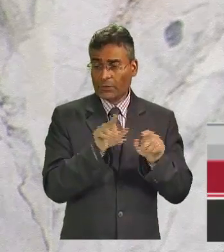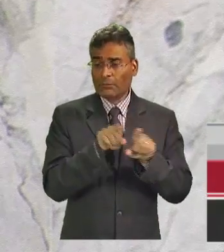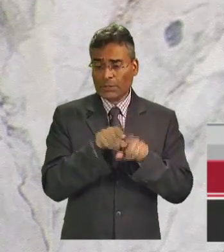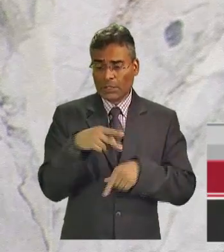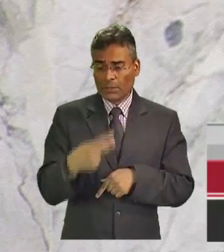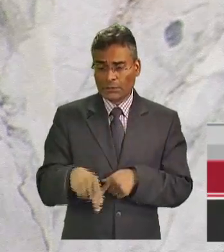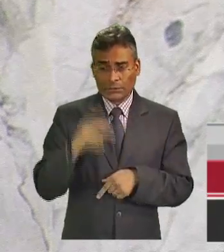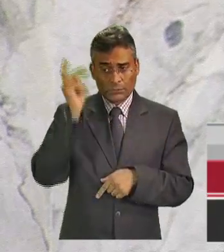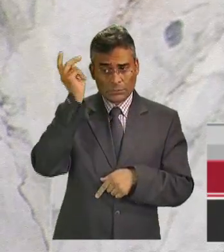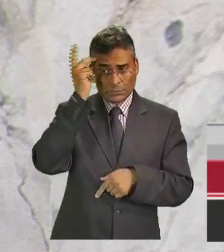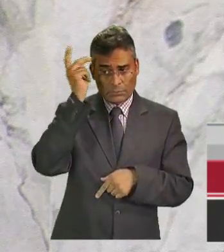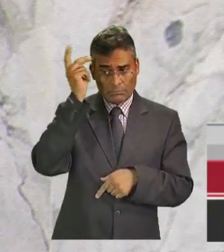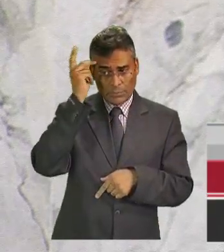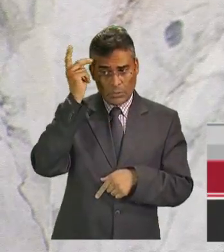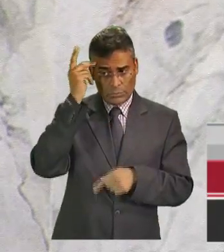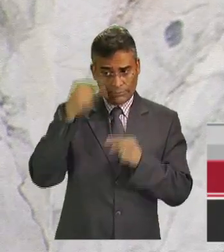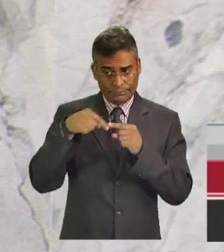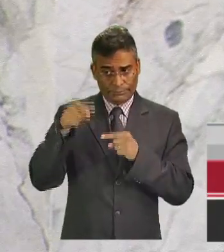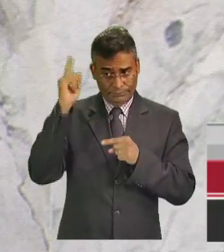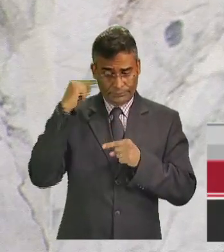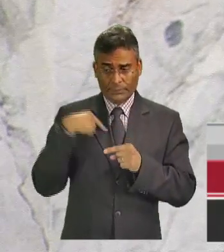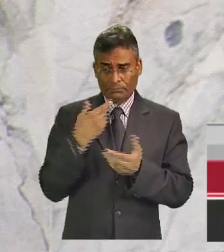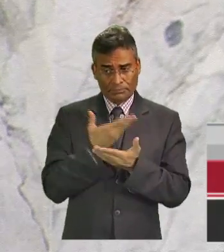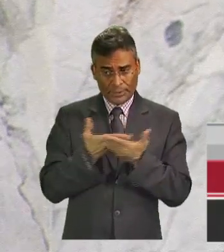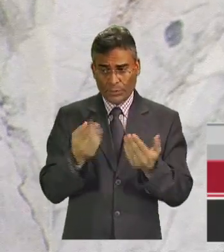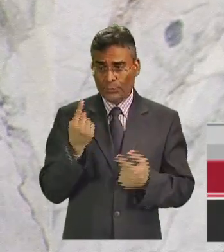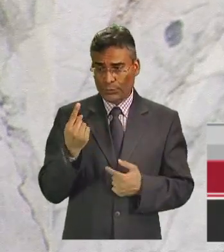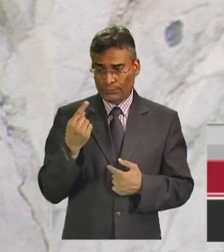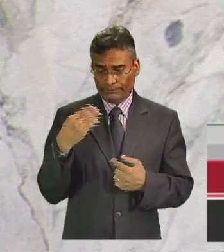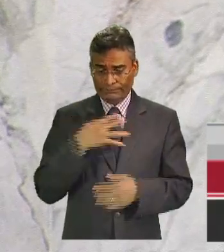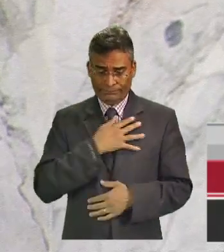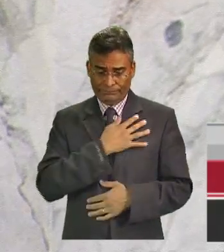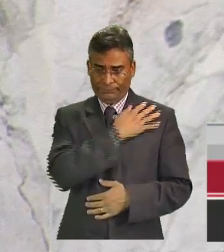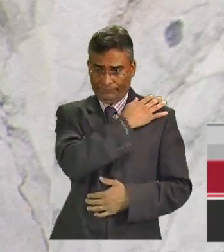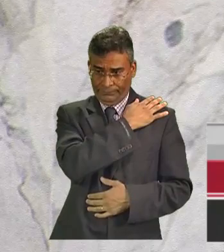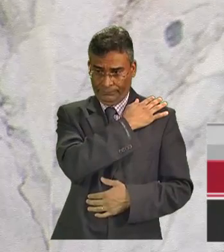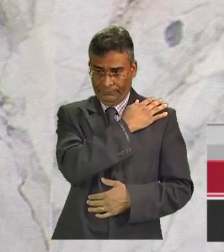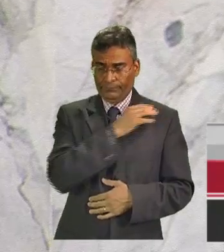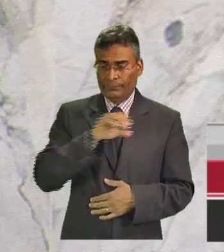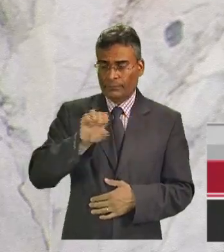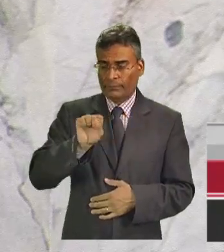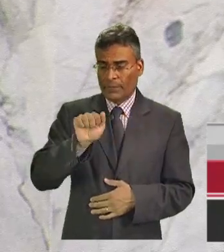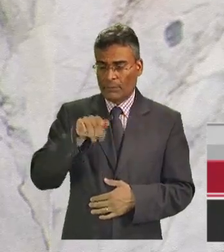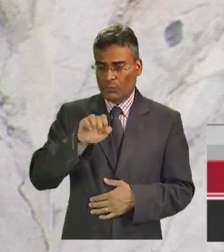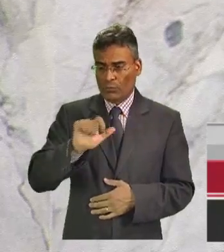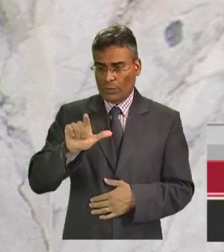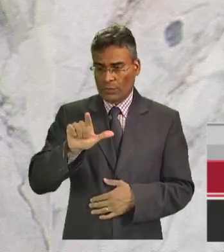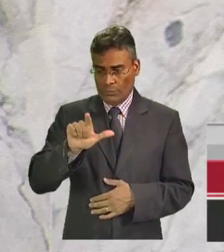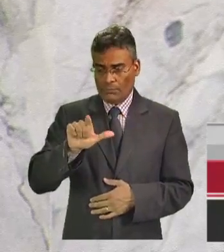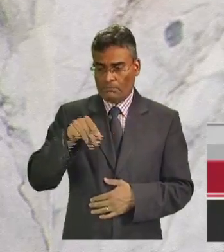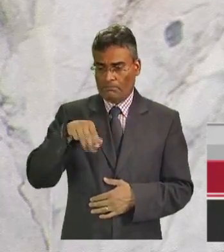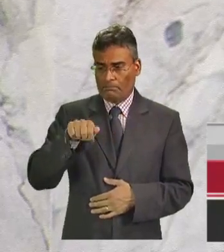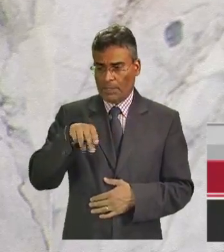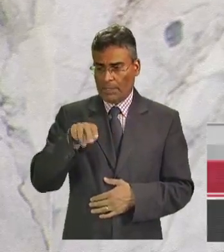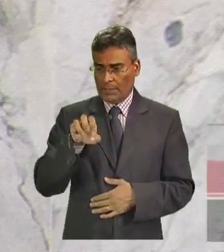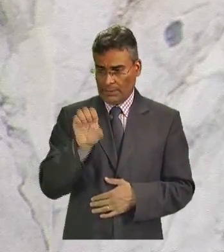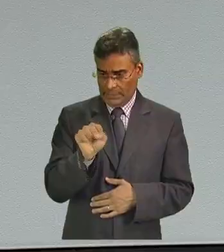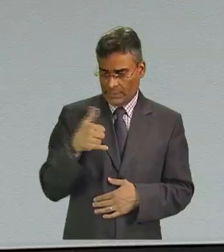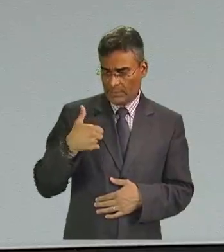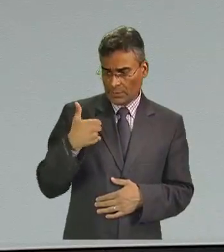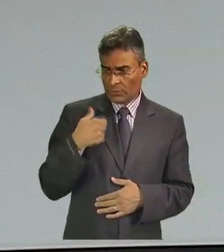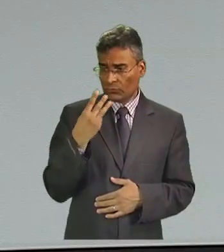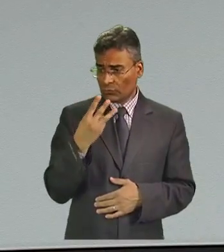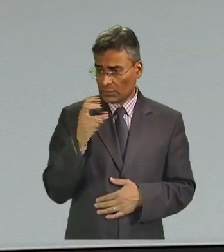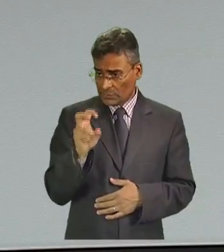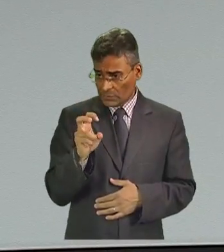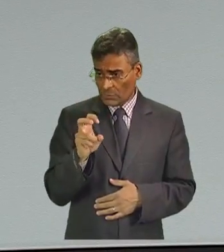semana, nós perdemos o sargento da Polícia Militar, Samuel Marques Ambrósio, jovem sargento, de 35